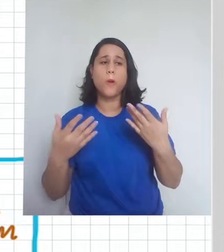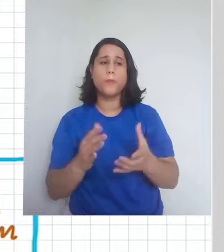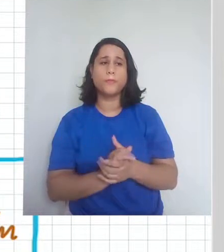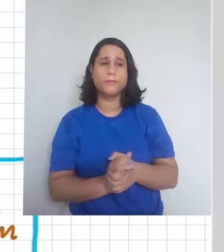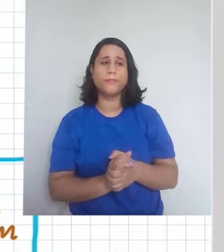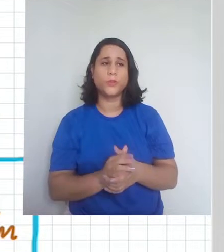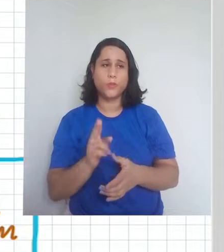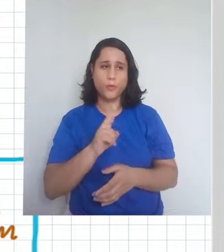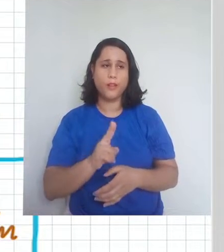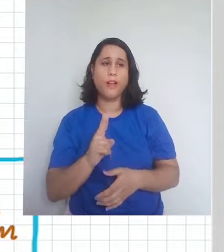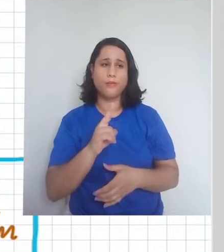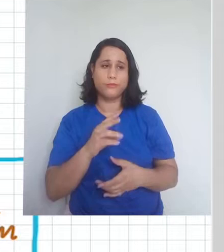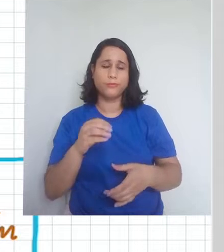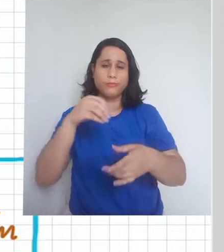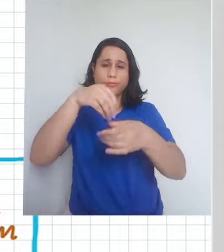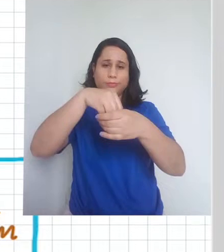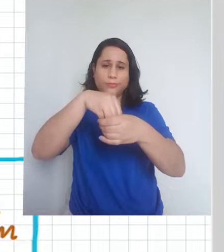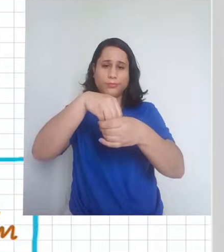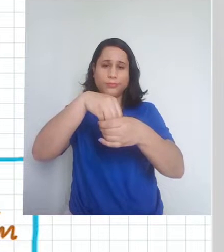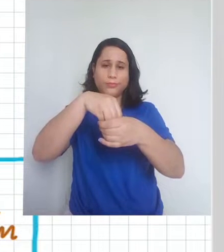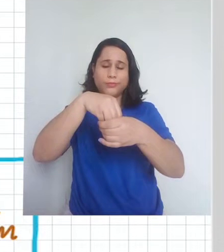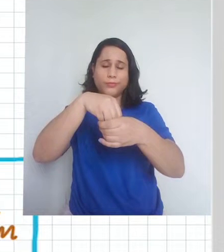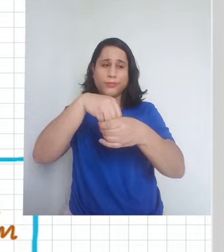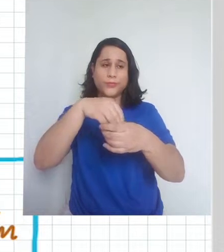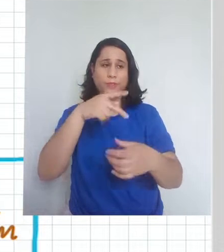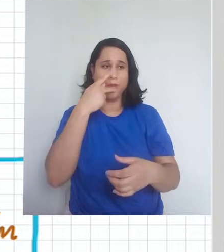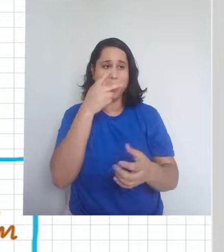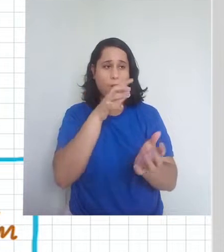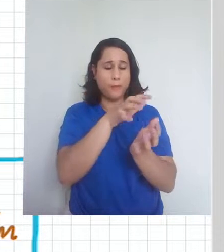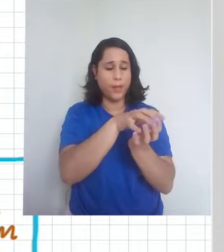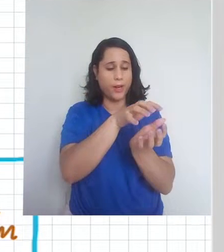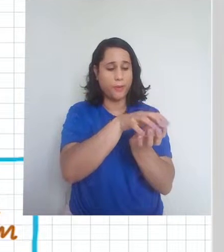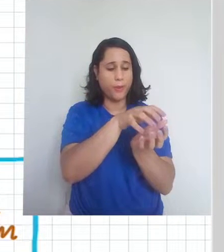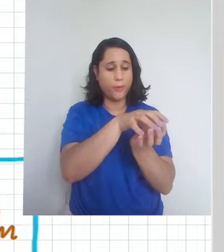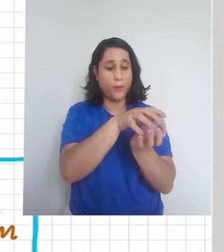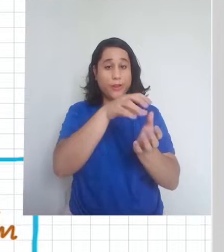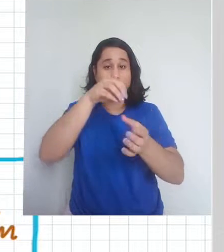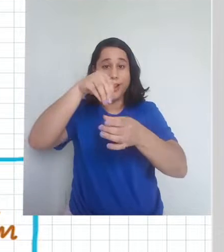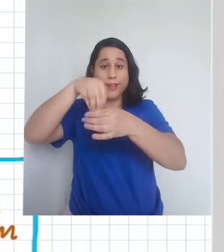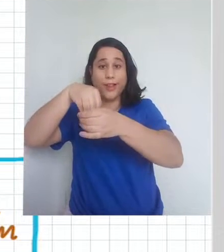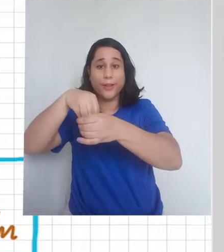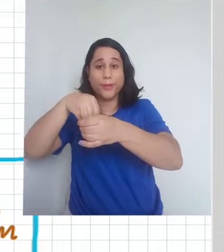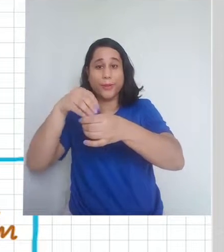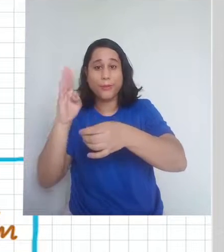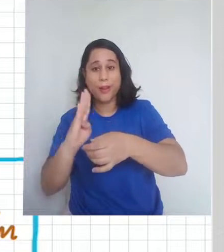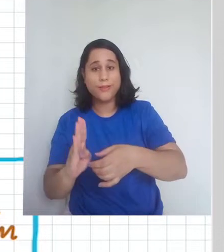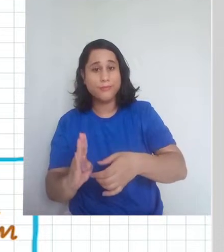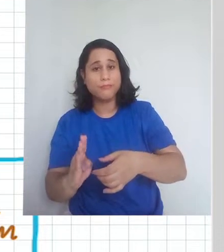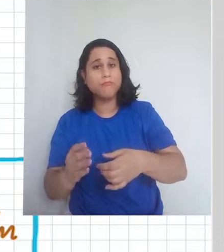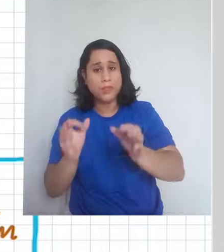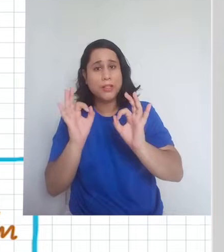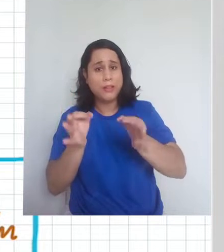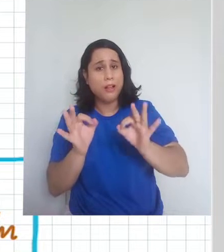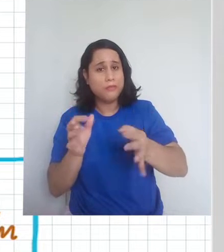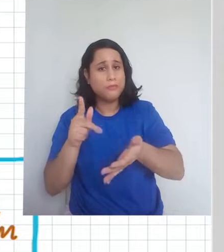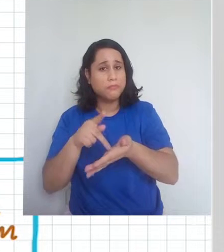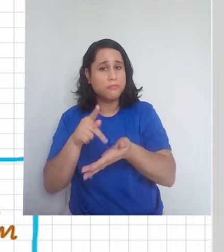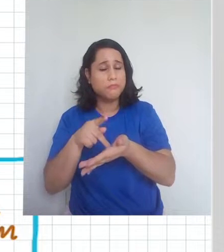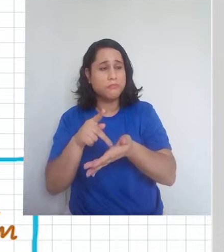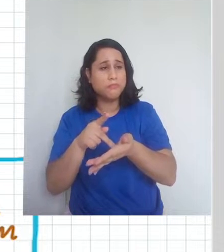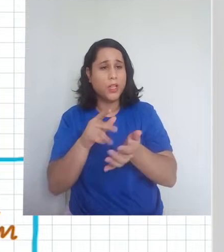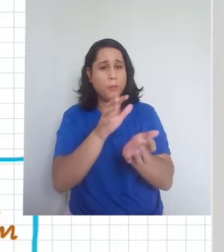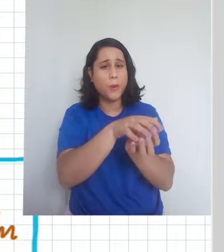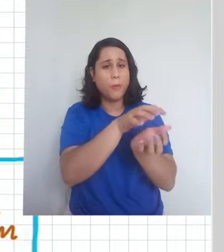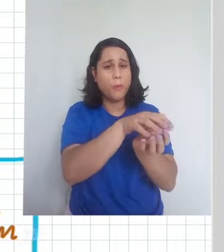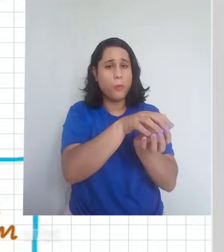Contido. Por quê? Quando eu digo Pernambuco está dentro do Brasil, está correto, tá certo?